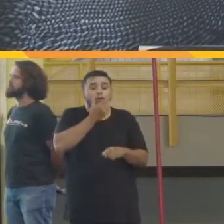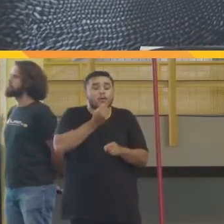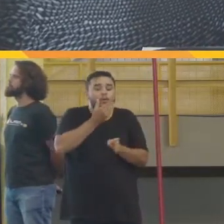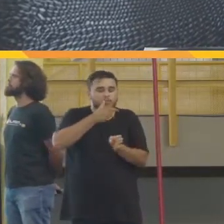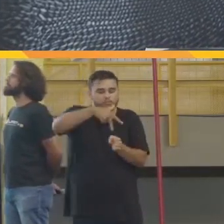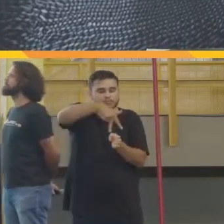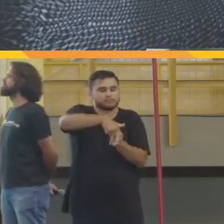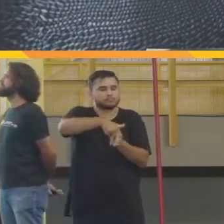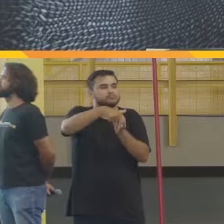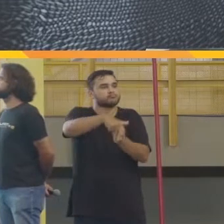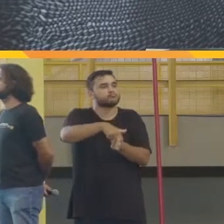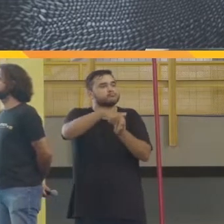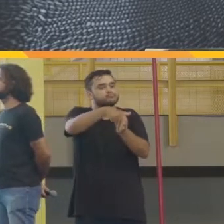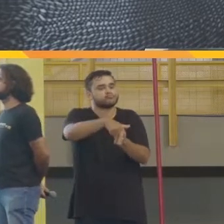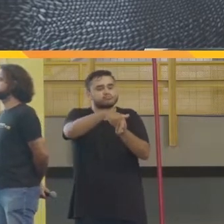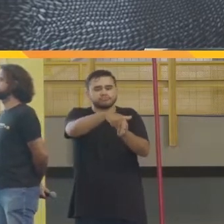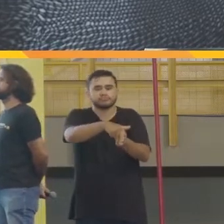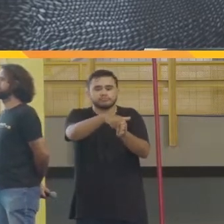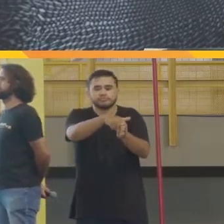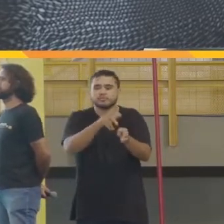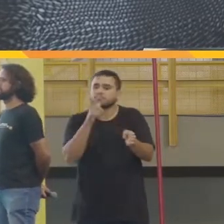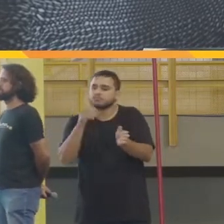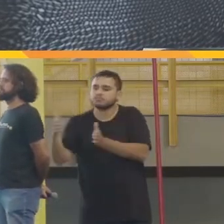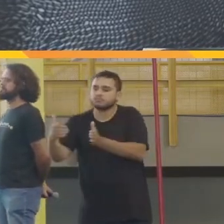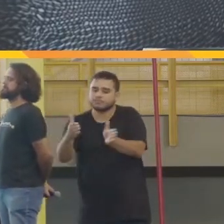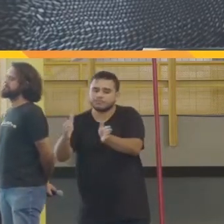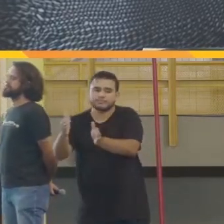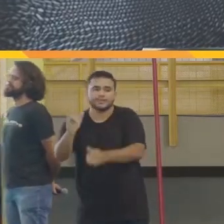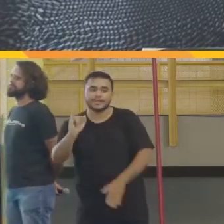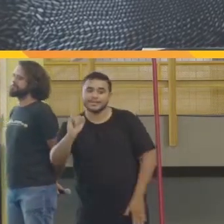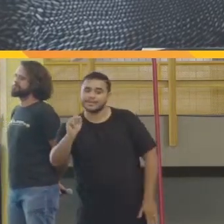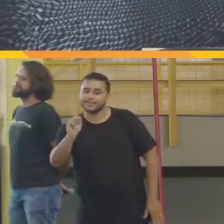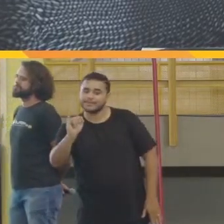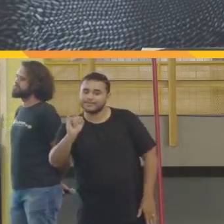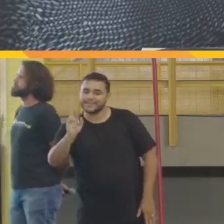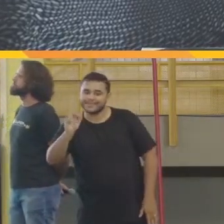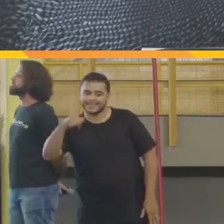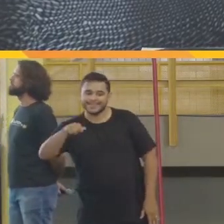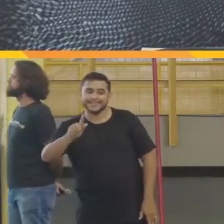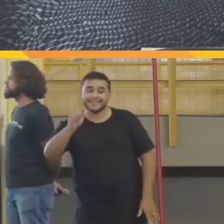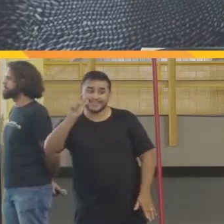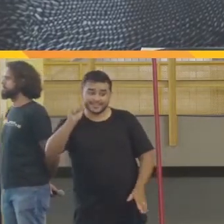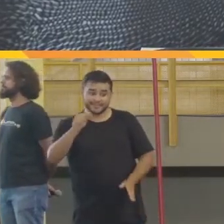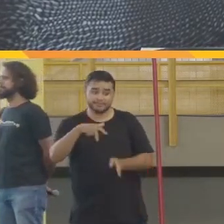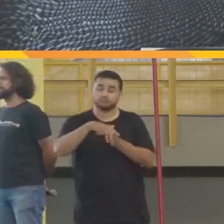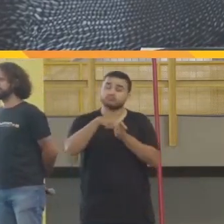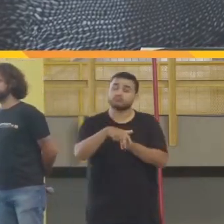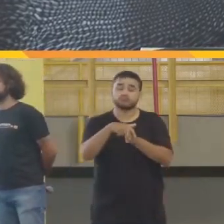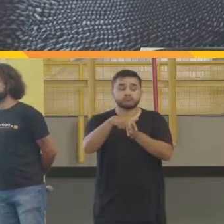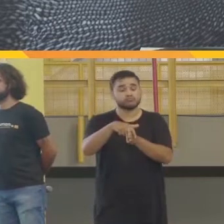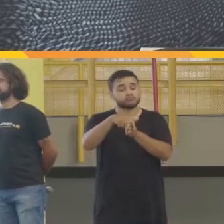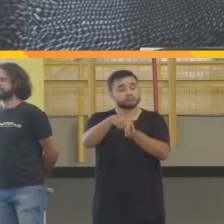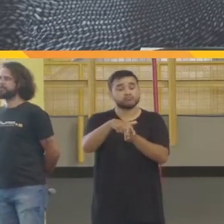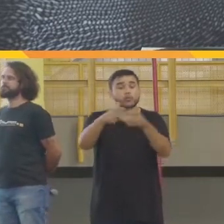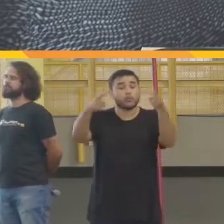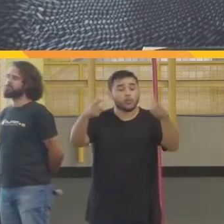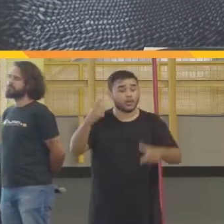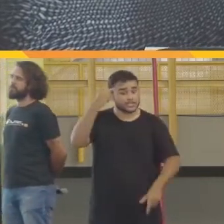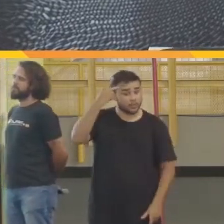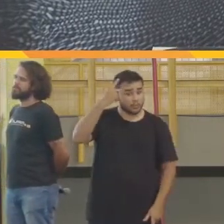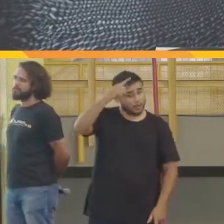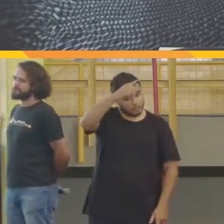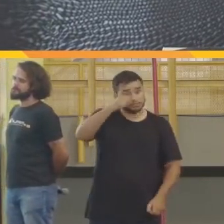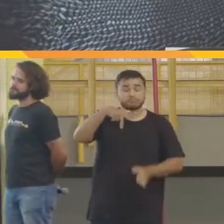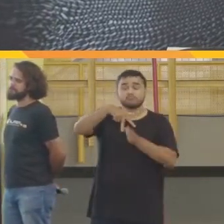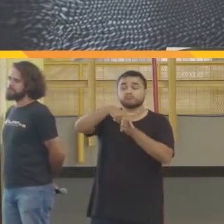rio Ipiranga. Dom Pedro foi para São Paulo numa visita oficial estava nas margens do rio Ipiranga quando ele